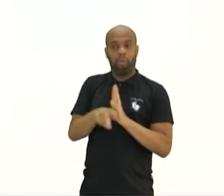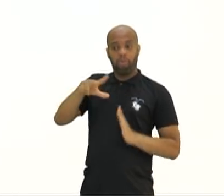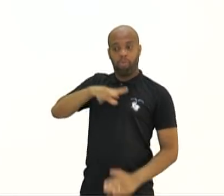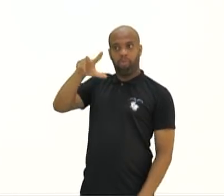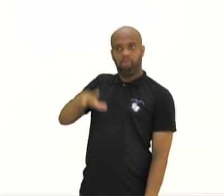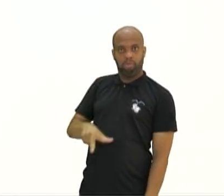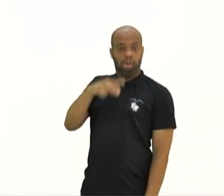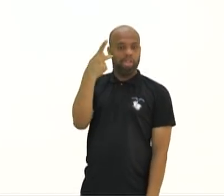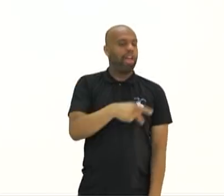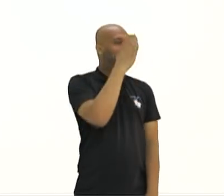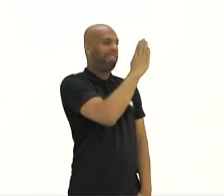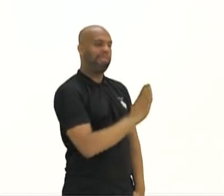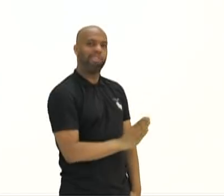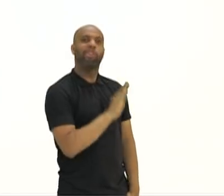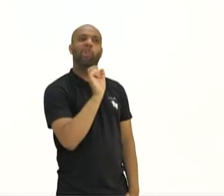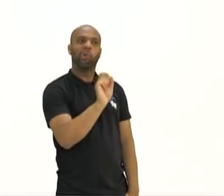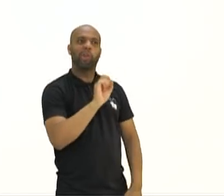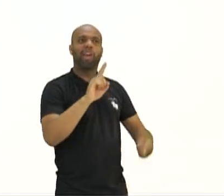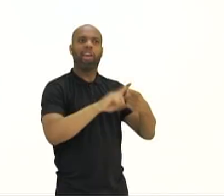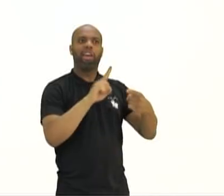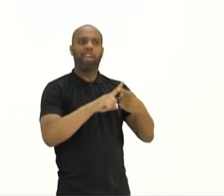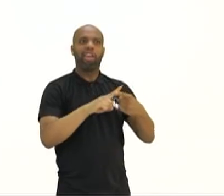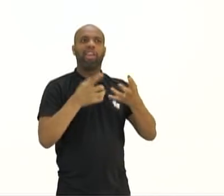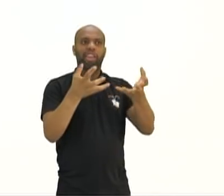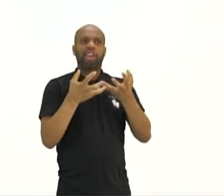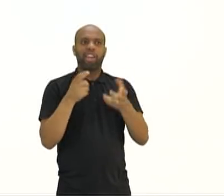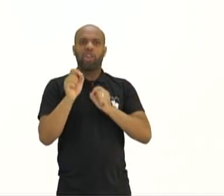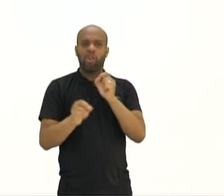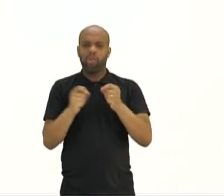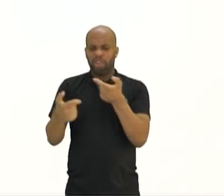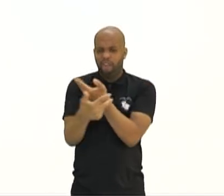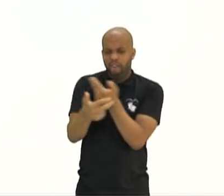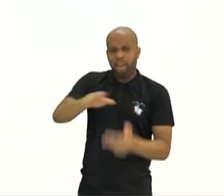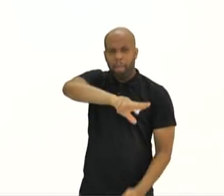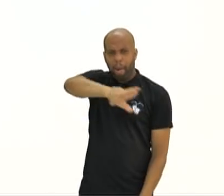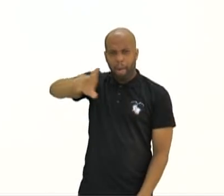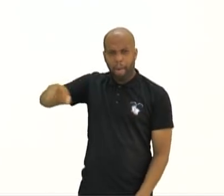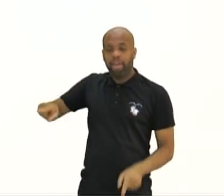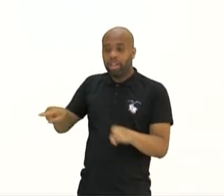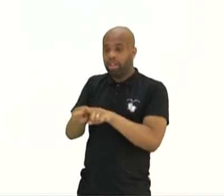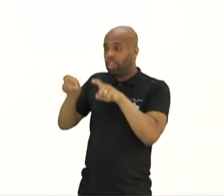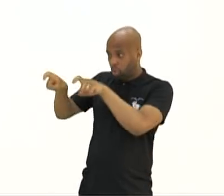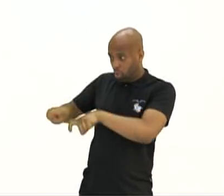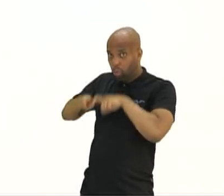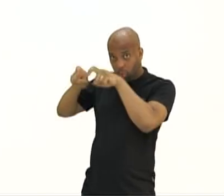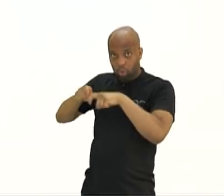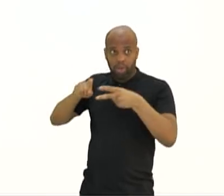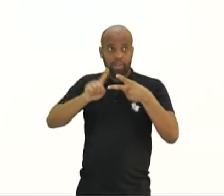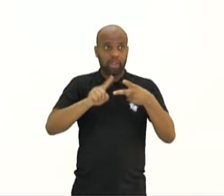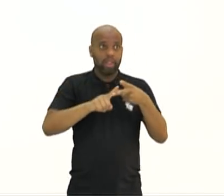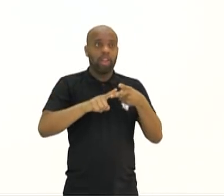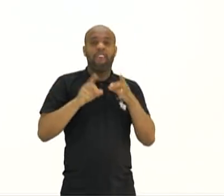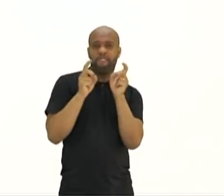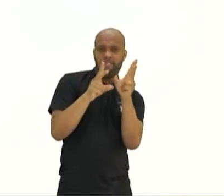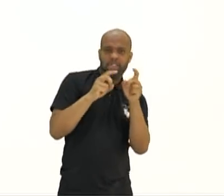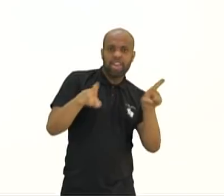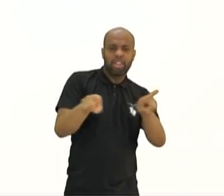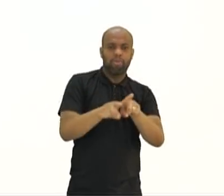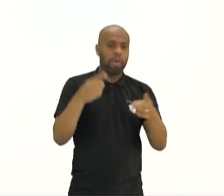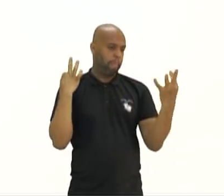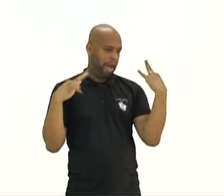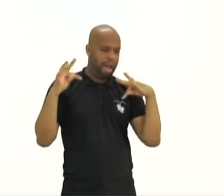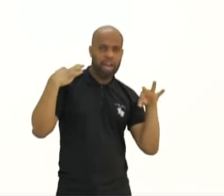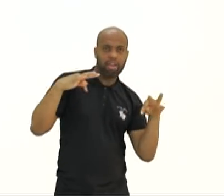Portugal no Brasil. A. Especiarias e agricultura. B. Comércio e turismo.